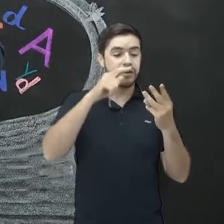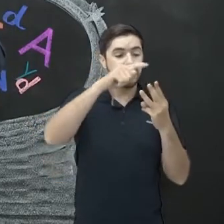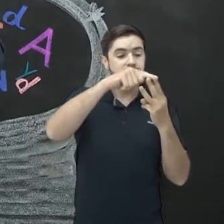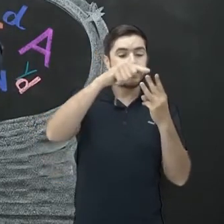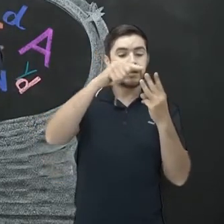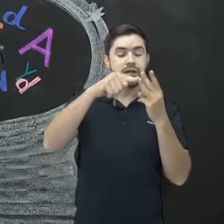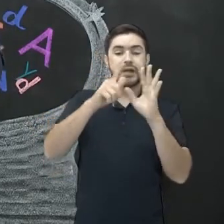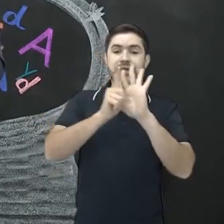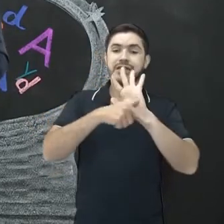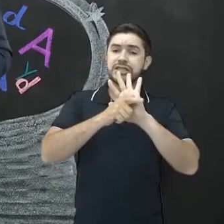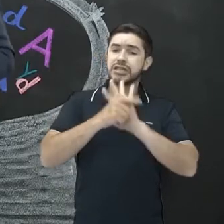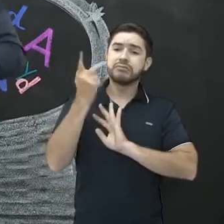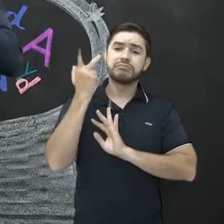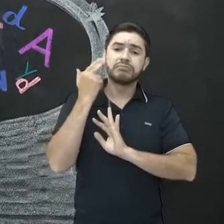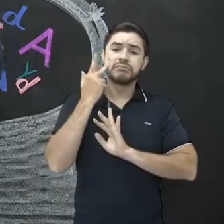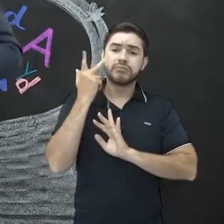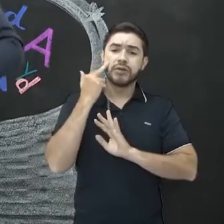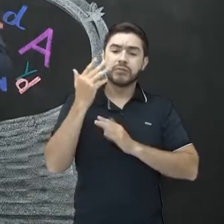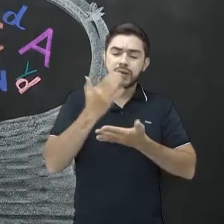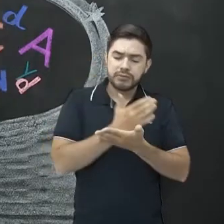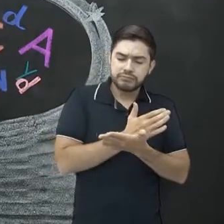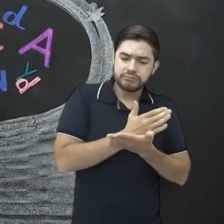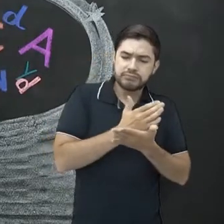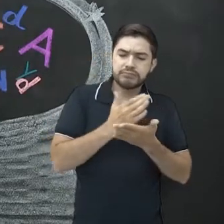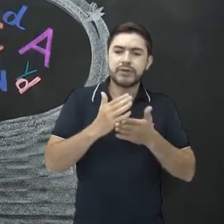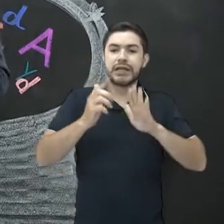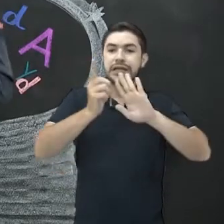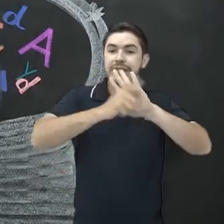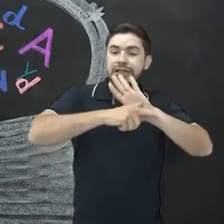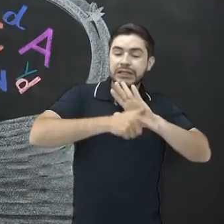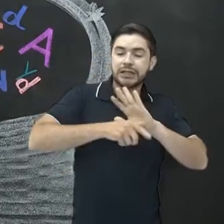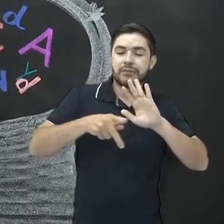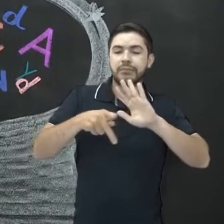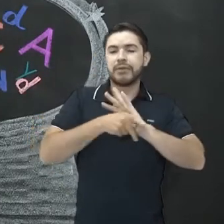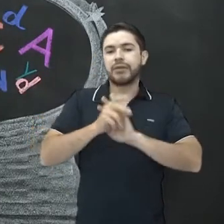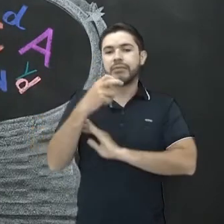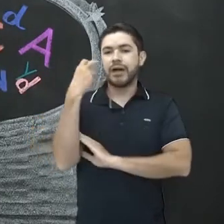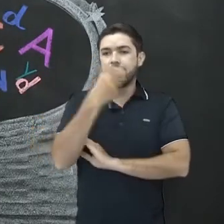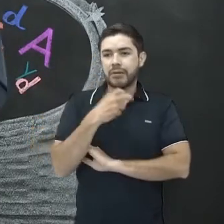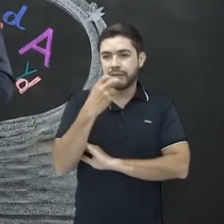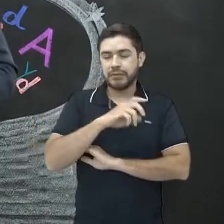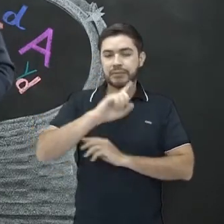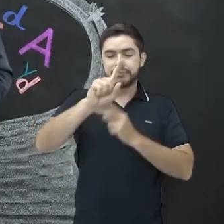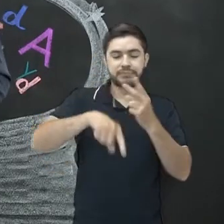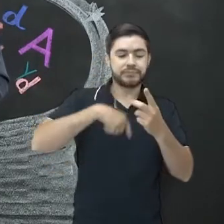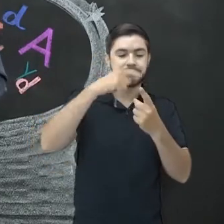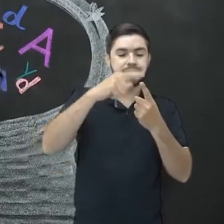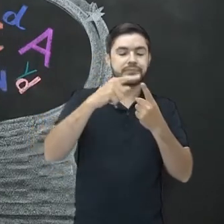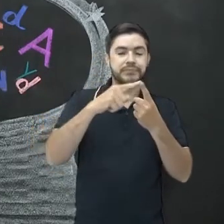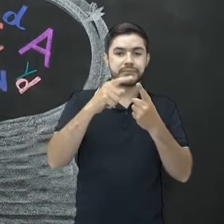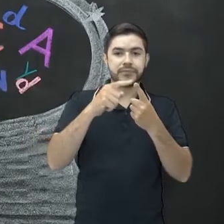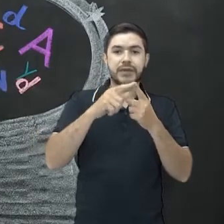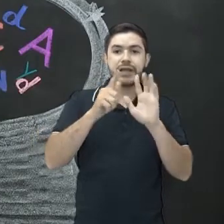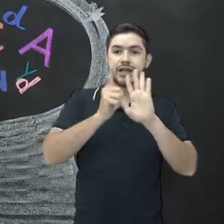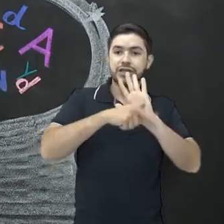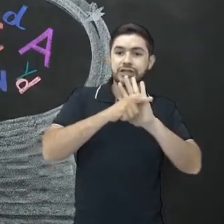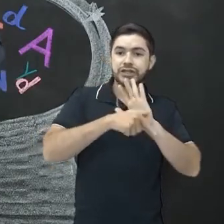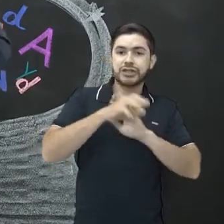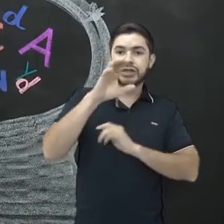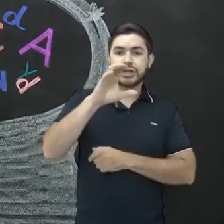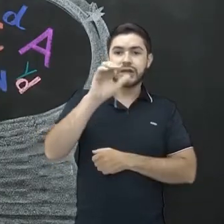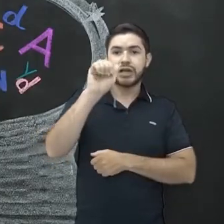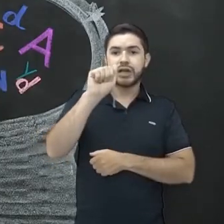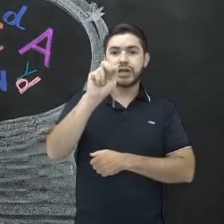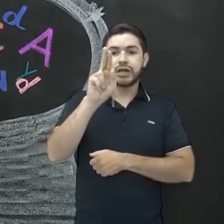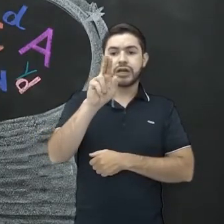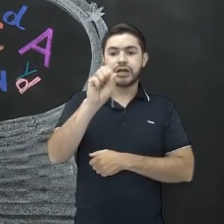bem comuns, típicos da iniciação aos gêneros orais na escola. Um desses gêneros é o causo. É assim mesmo que escreve, é